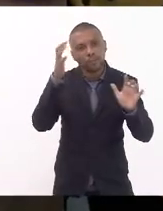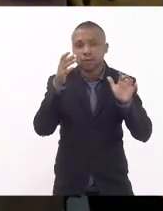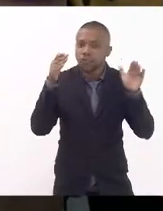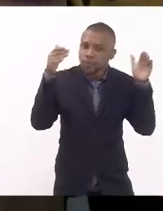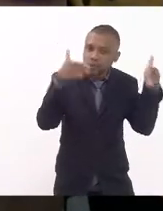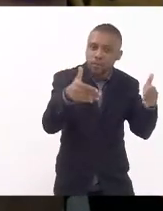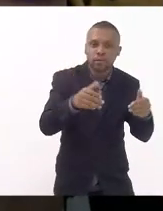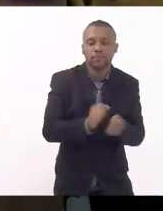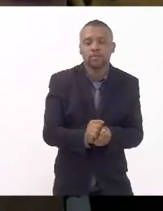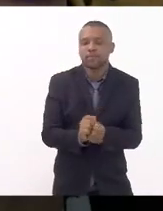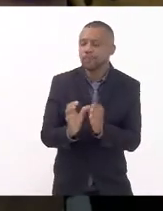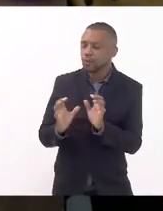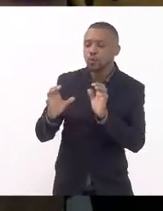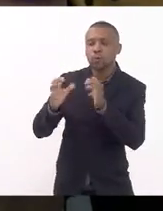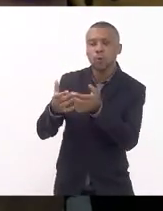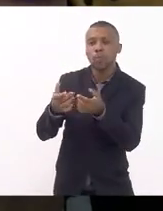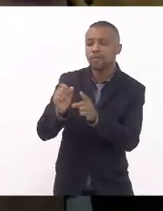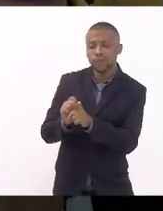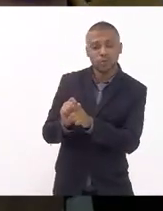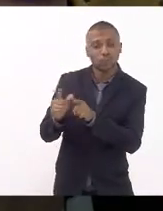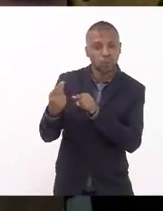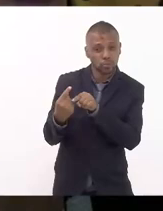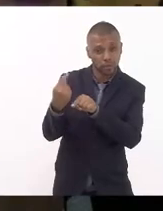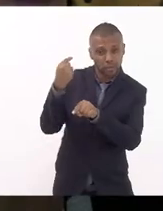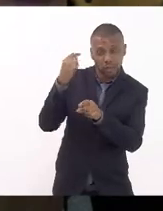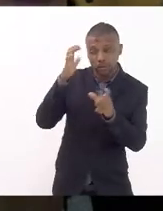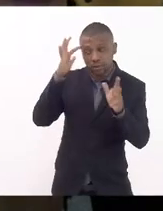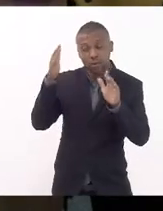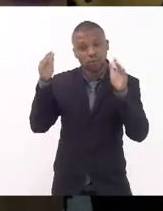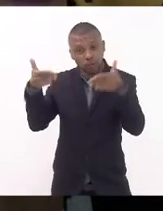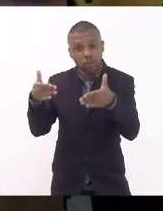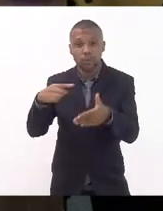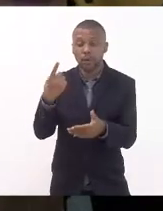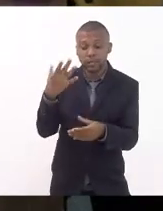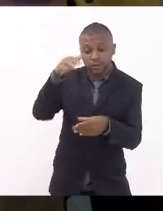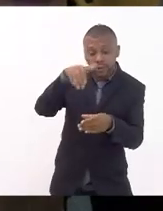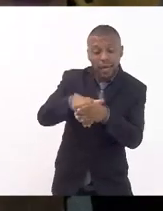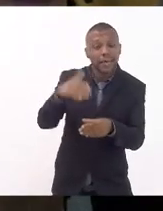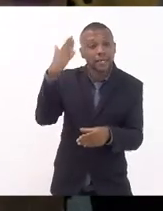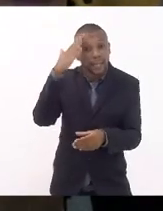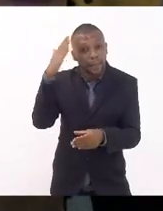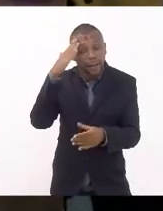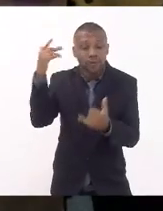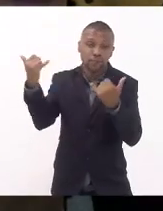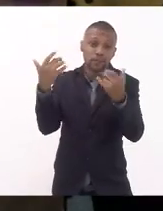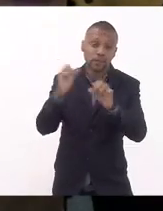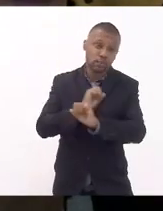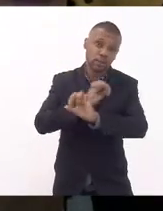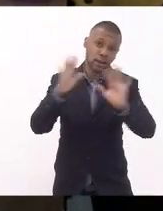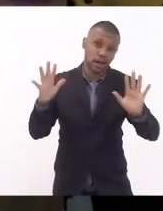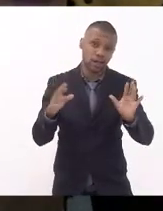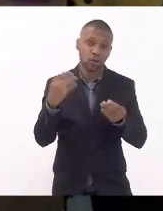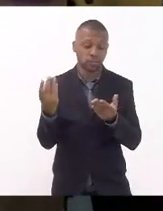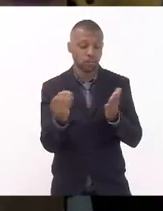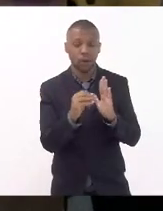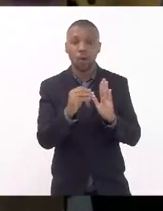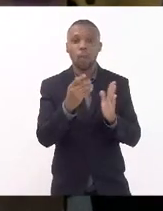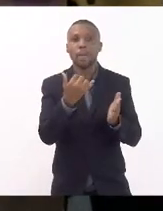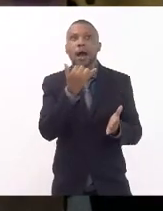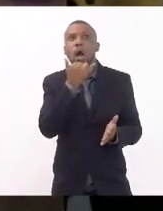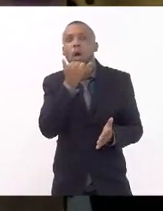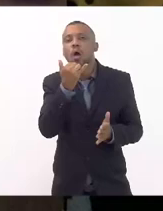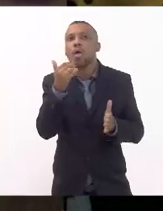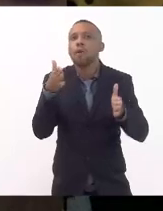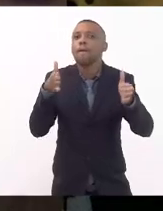foi expulso em tal situação. Para a gente poder votar sabendo o que está votando. Da forma como está, uma anistia por